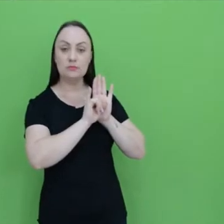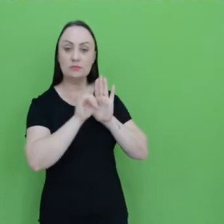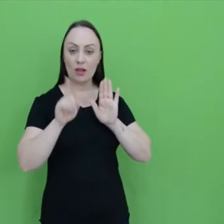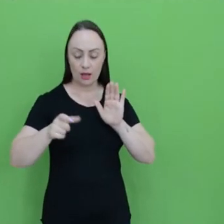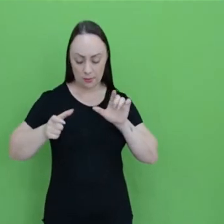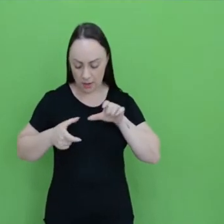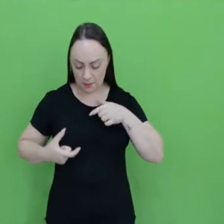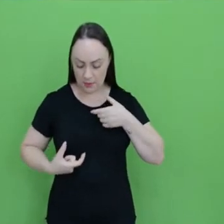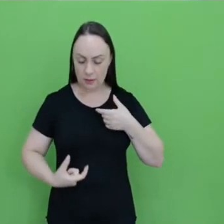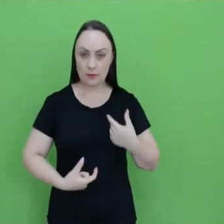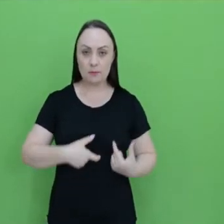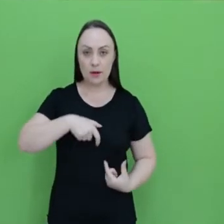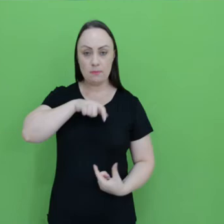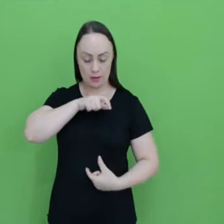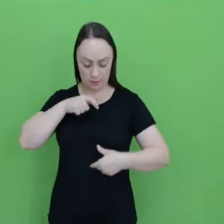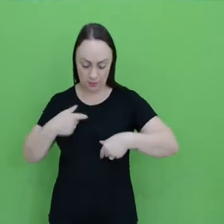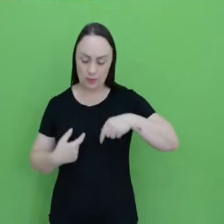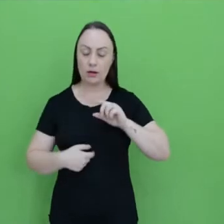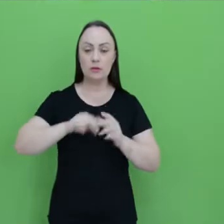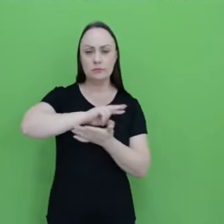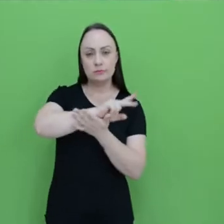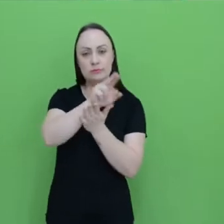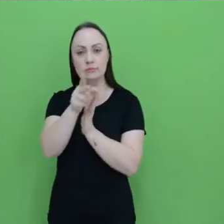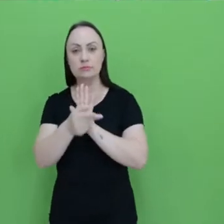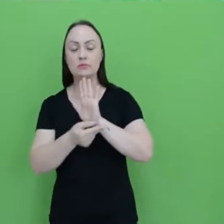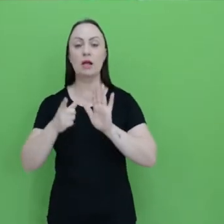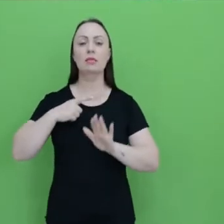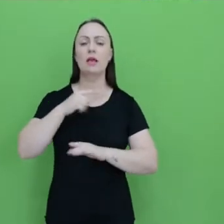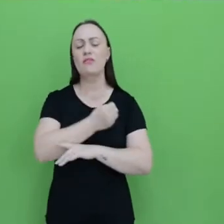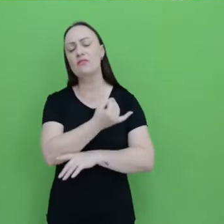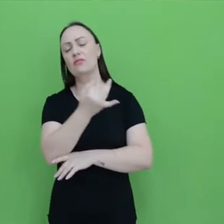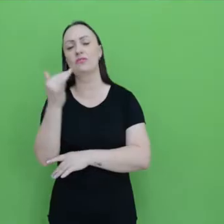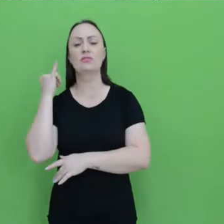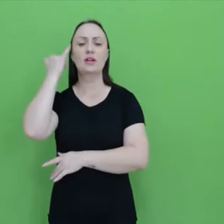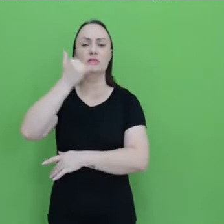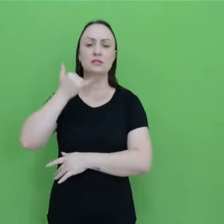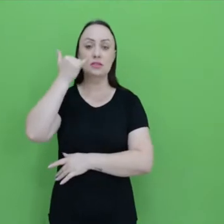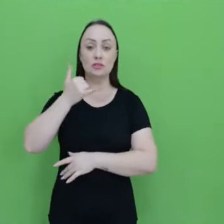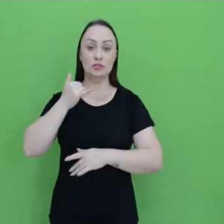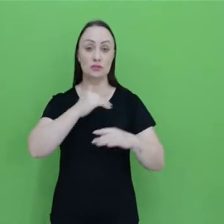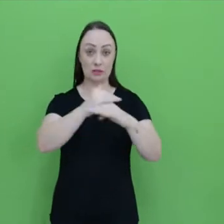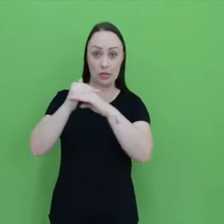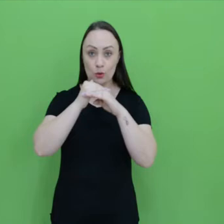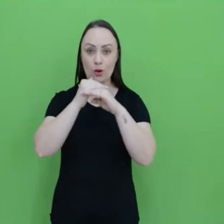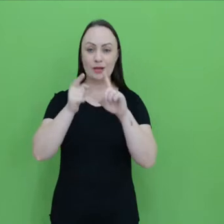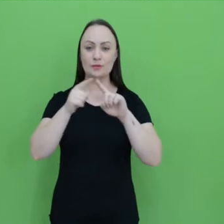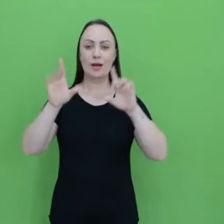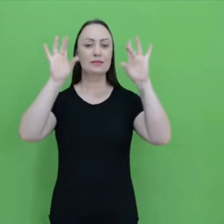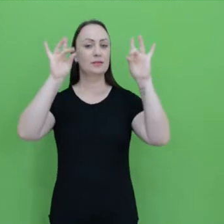Mosaico étnico formado por muitas narrativas, iguais no todo, diferentes em